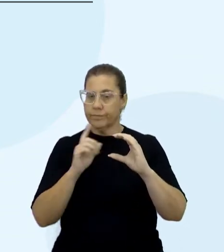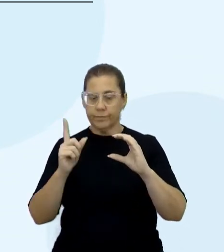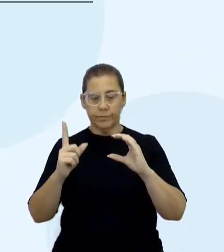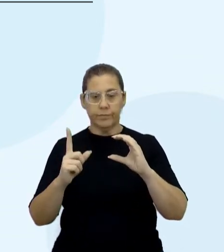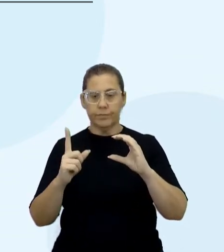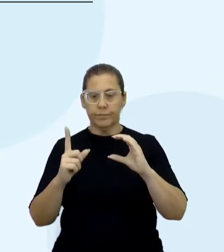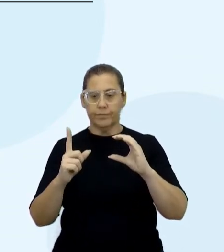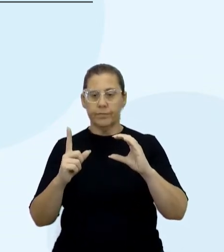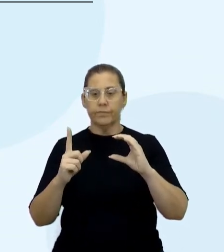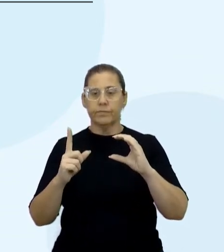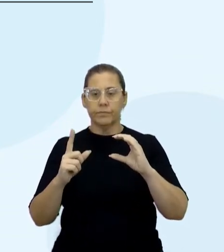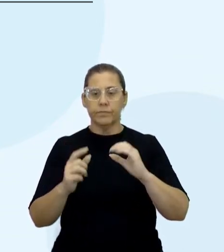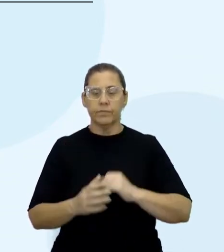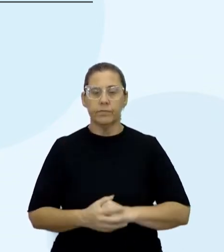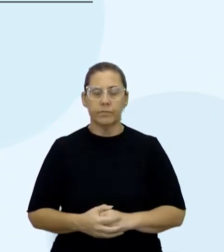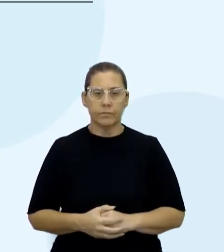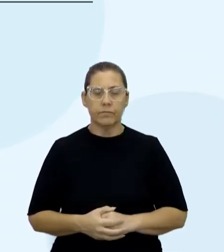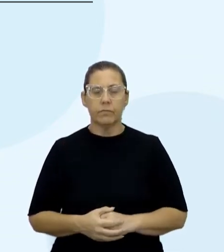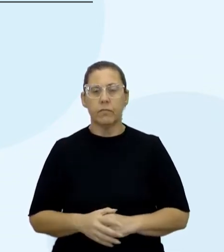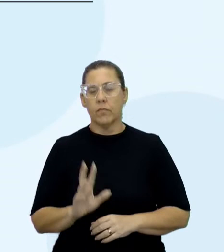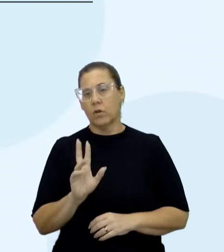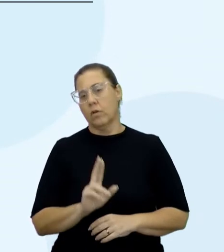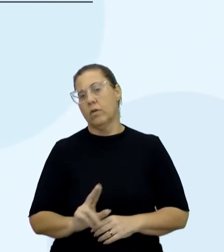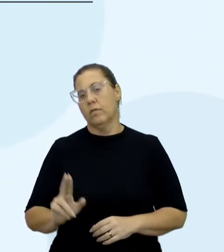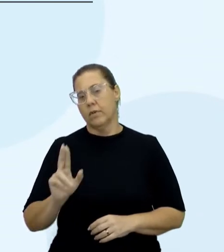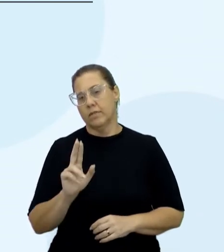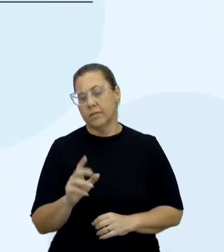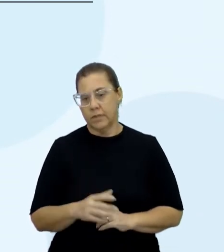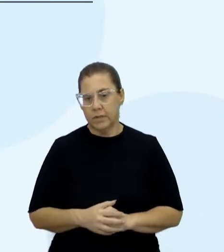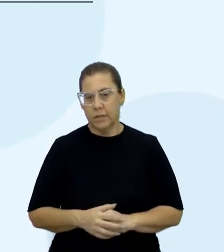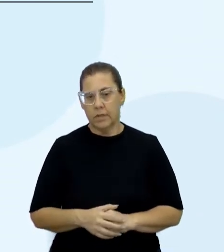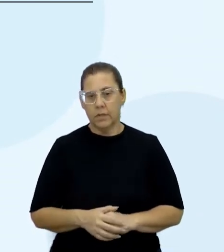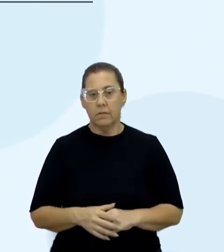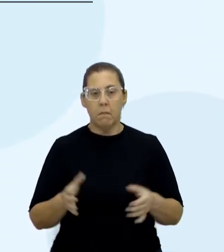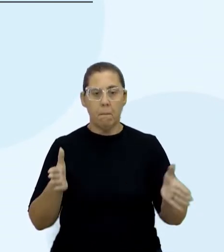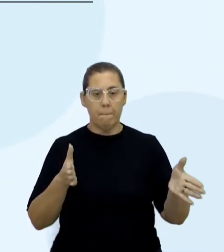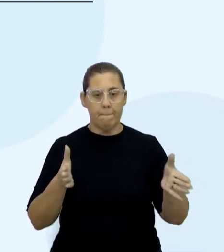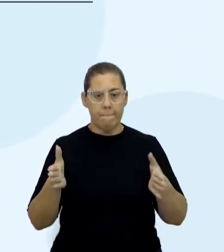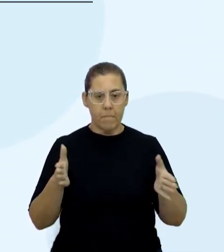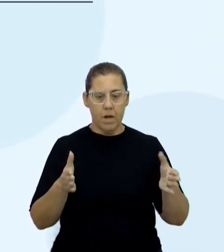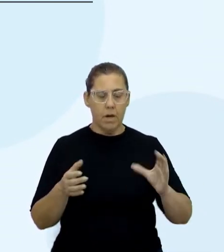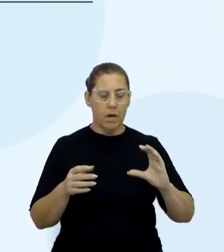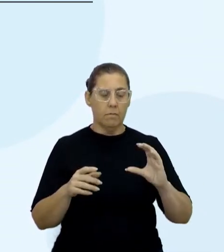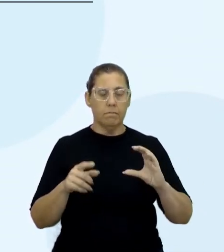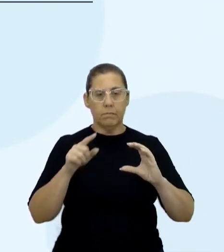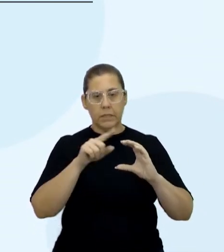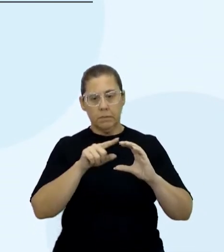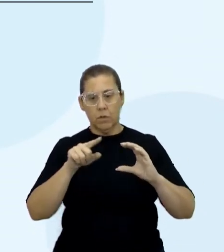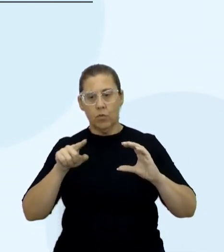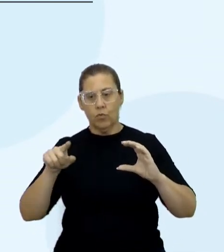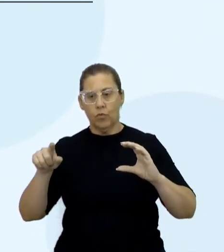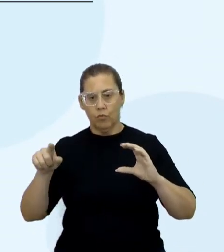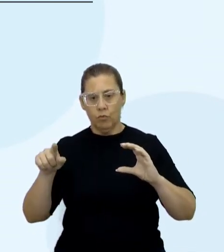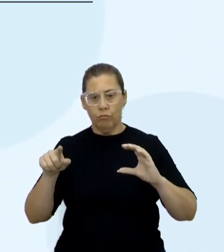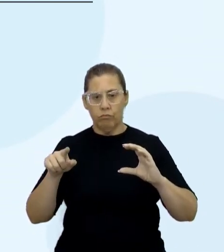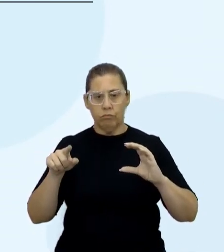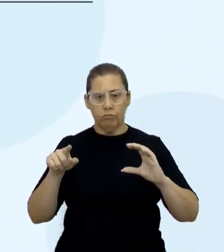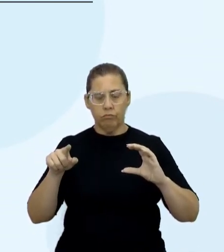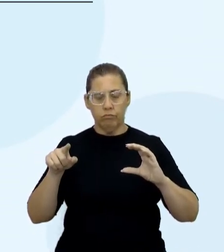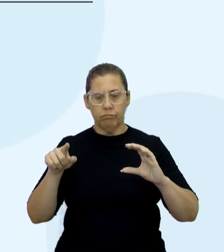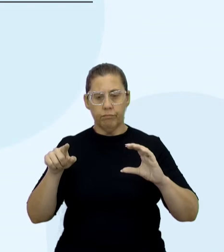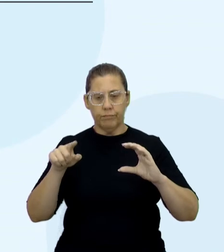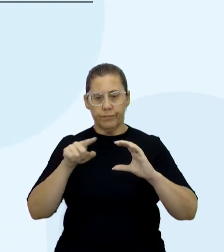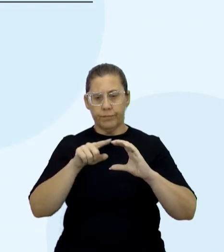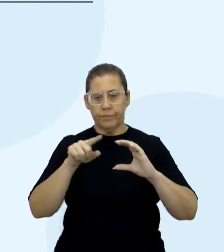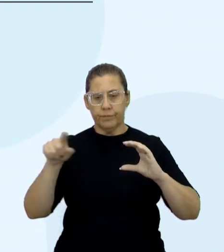pouquinho a propriedade. É isso daí. Eu vou usar a propriedade. Paralelo passa pelo foco. Todo raio que incide